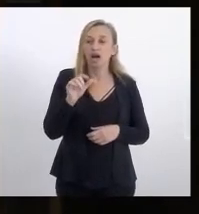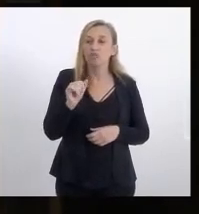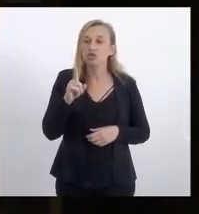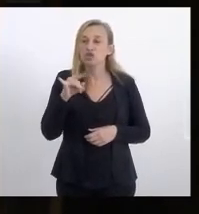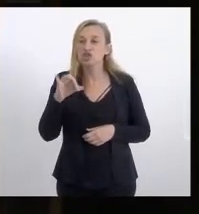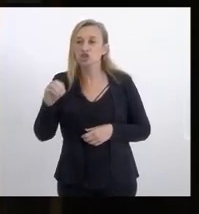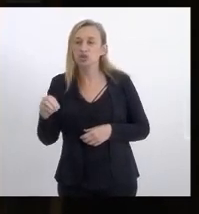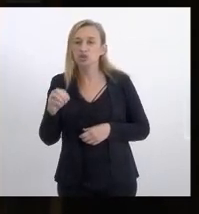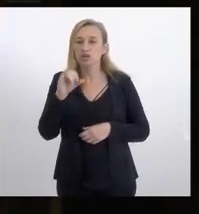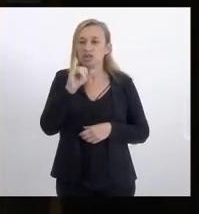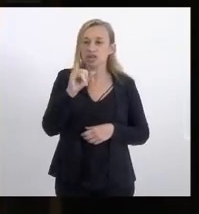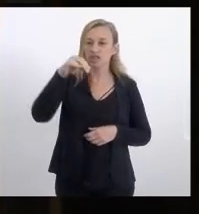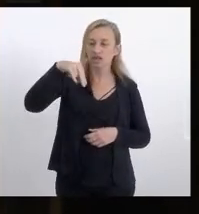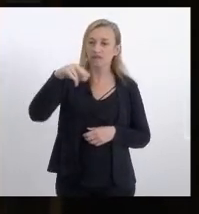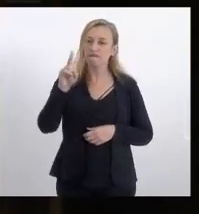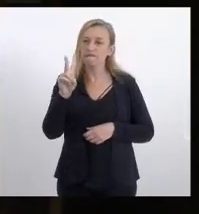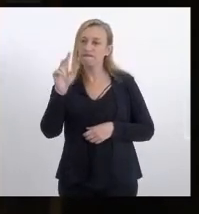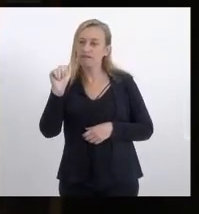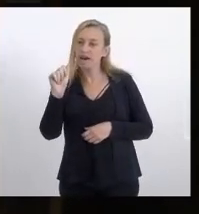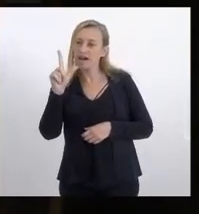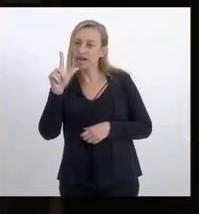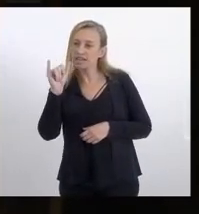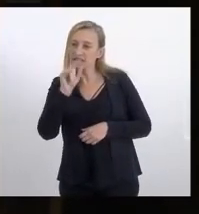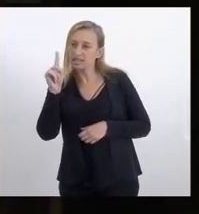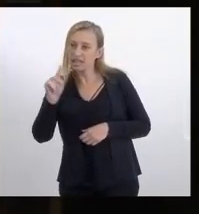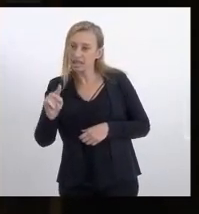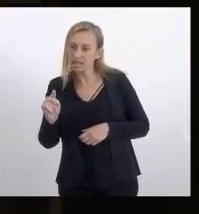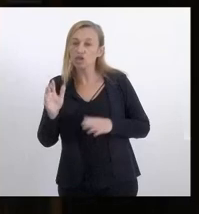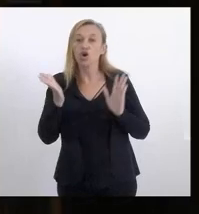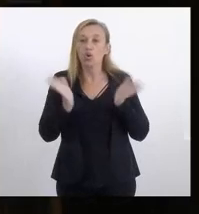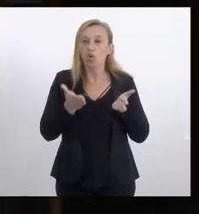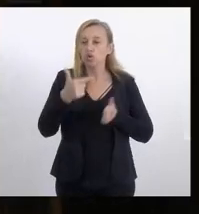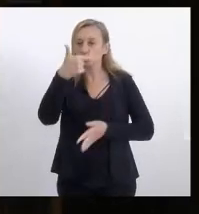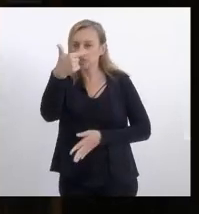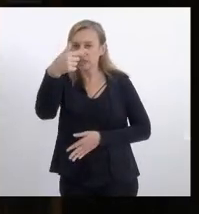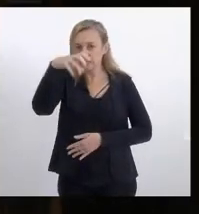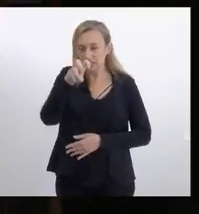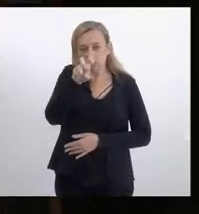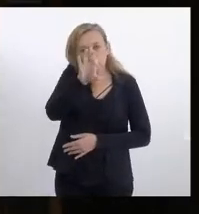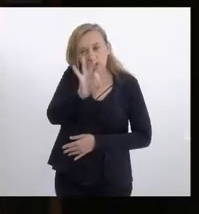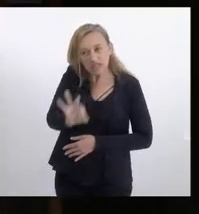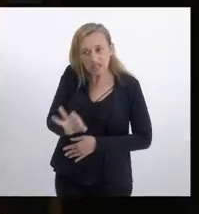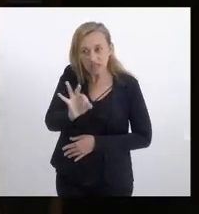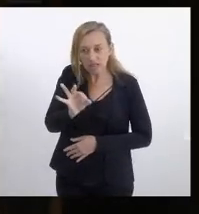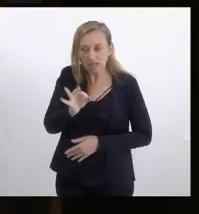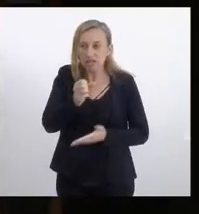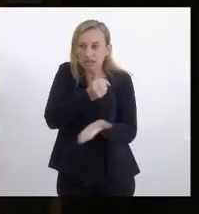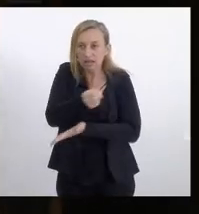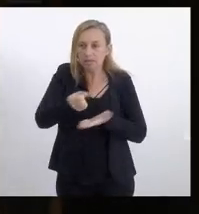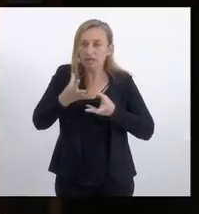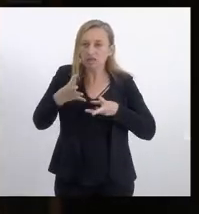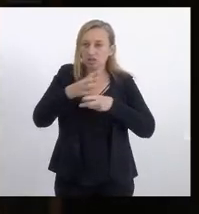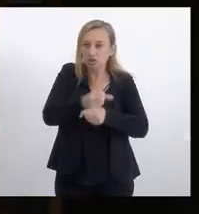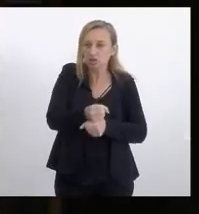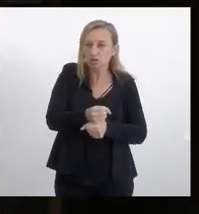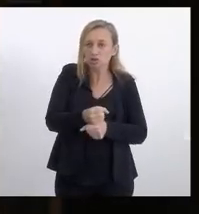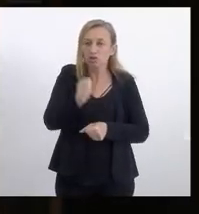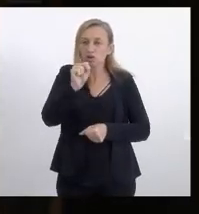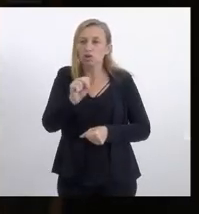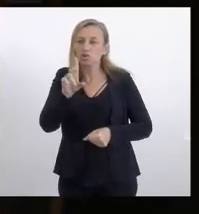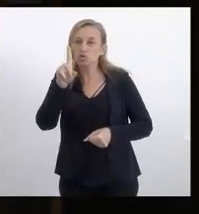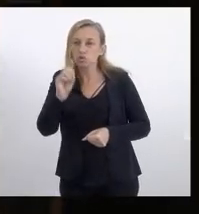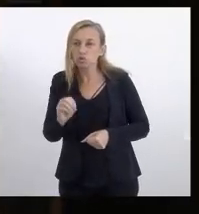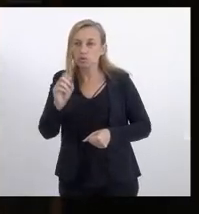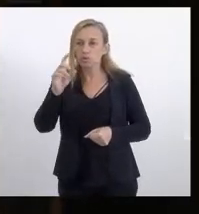o auxílio-invalidez ele hoje ele é 25 por cento da base de cálculo o soldo mais